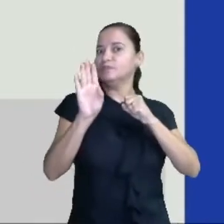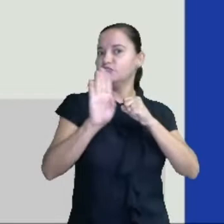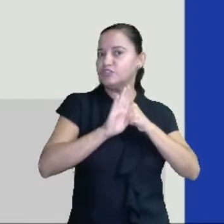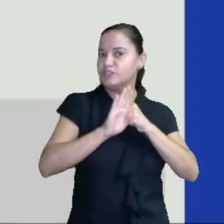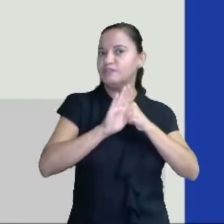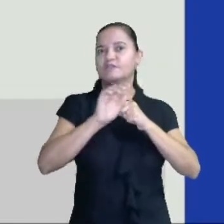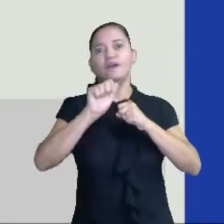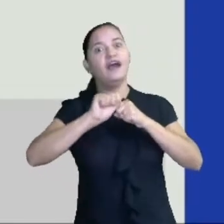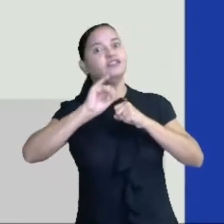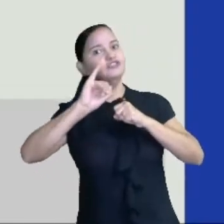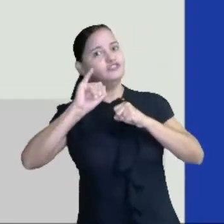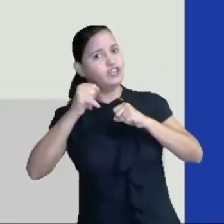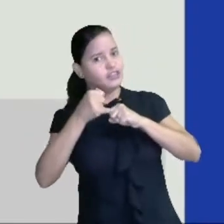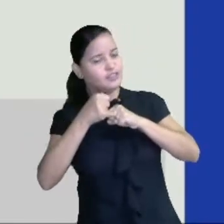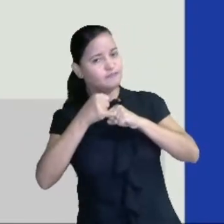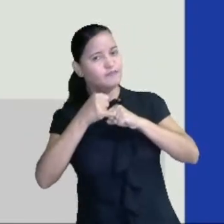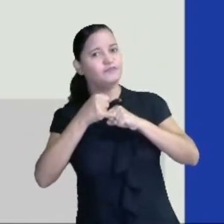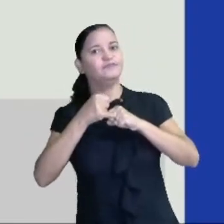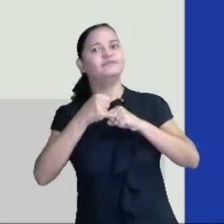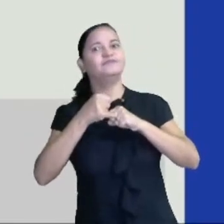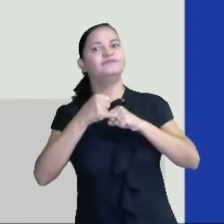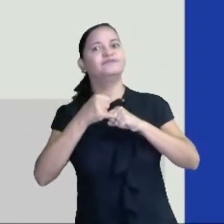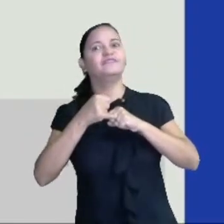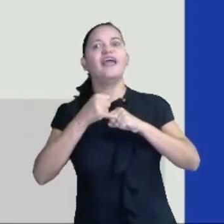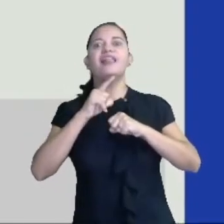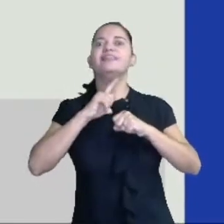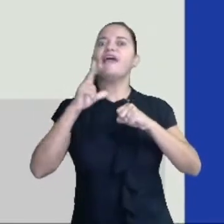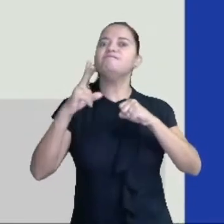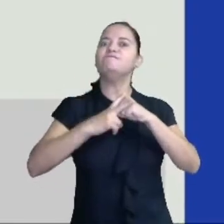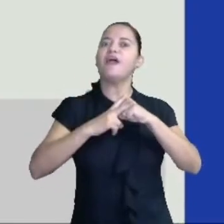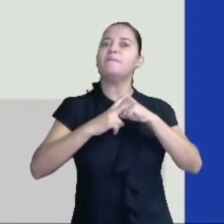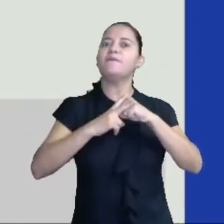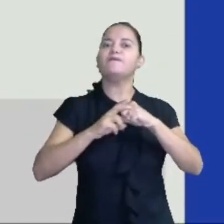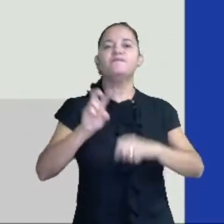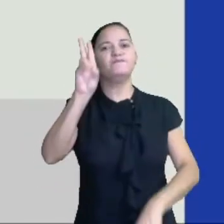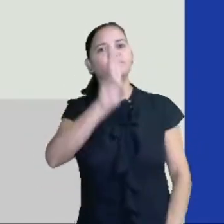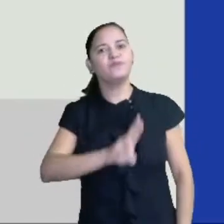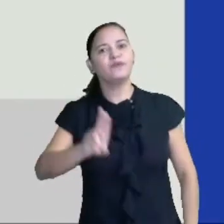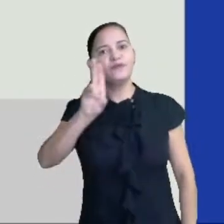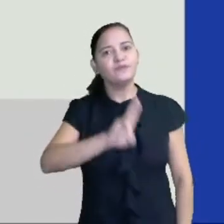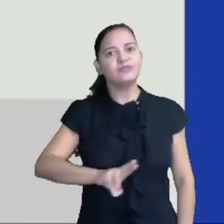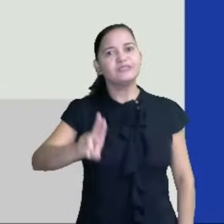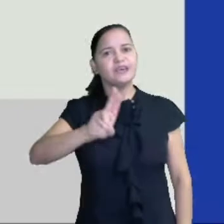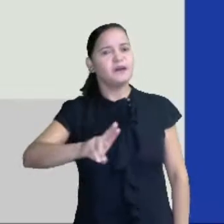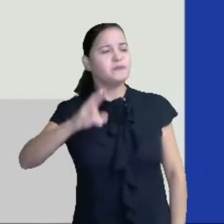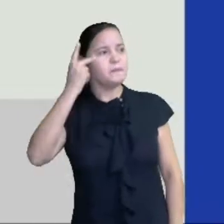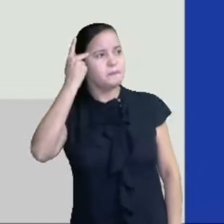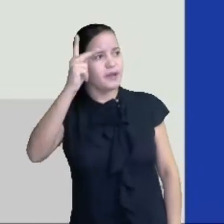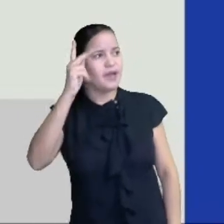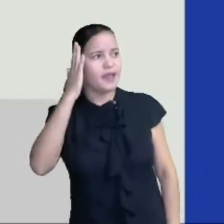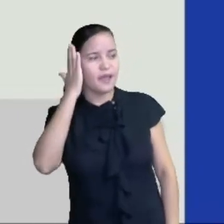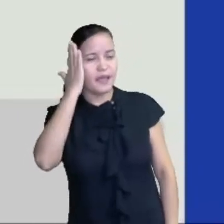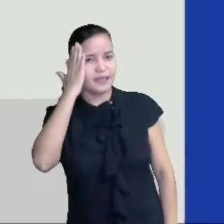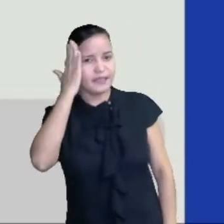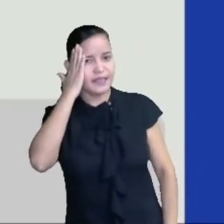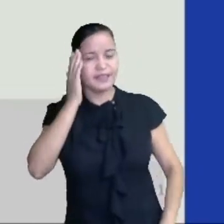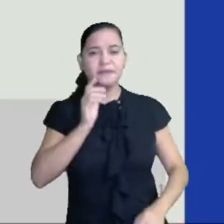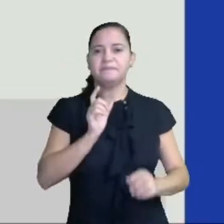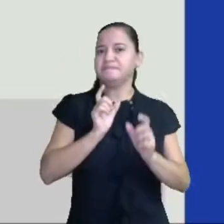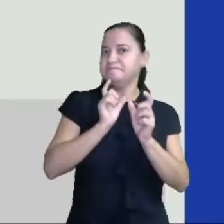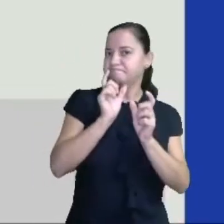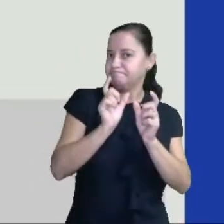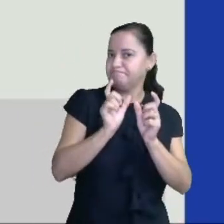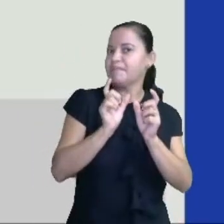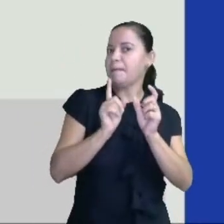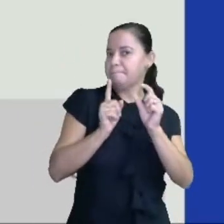de adjetivos e de verbo, utilizando-os para compreender palavras